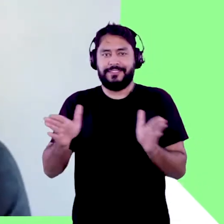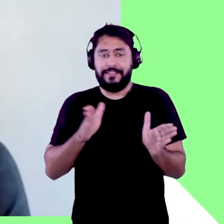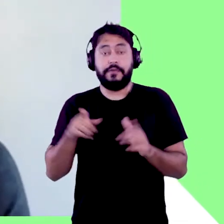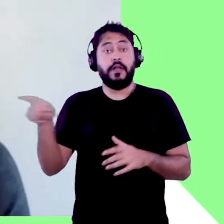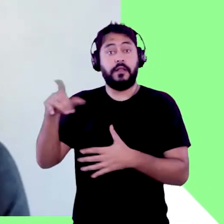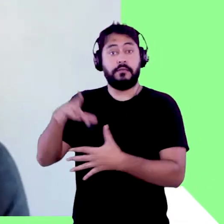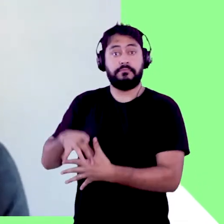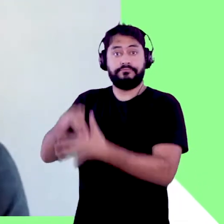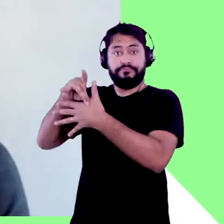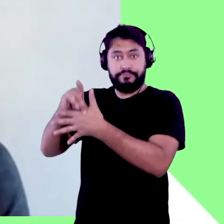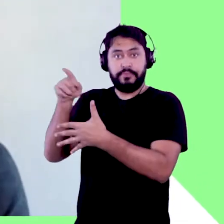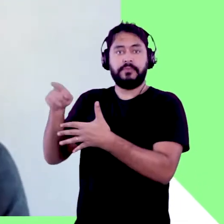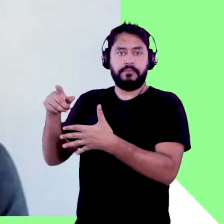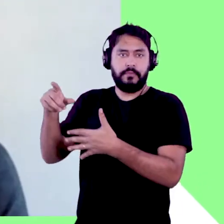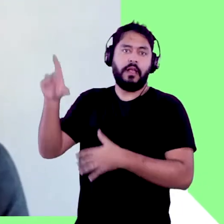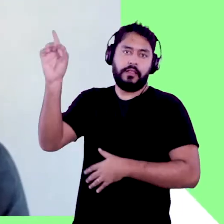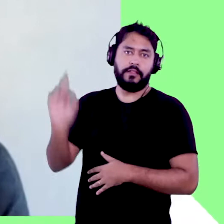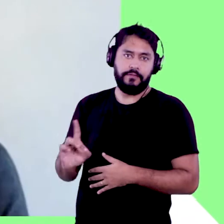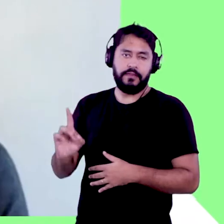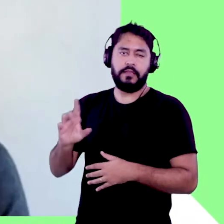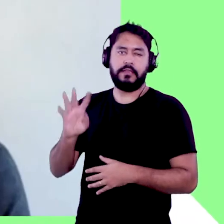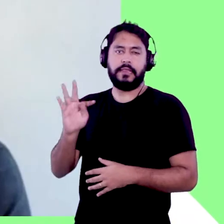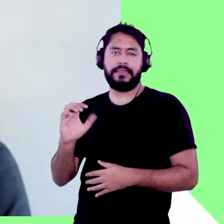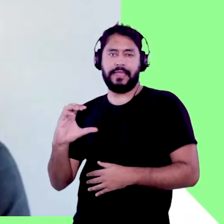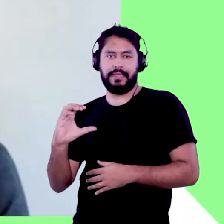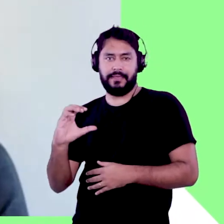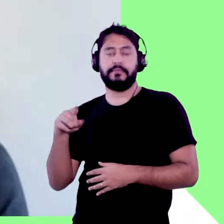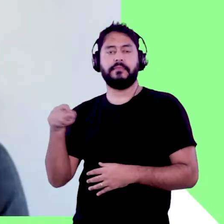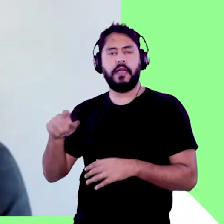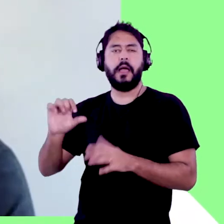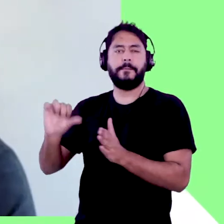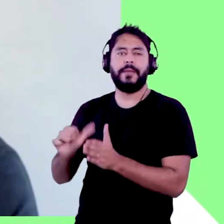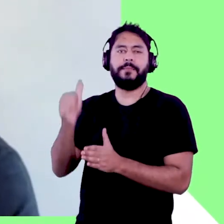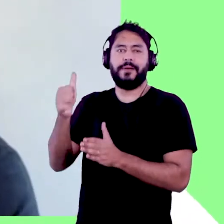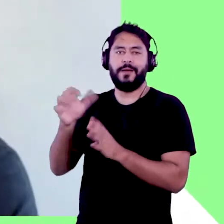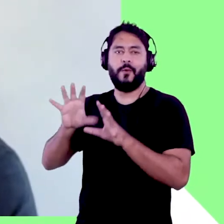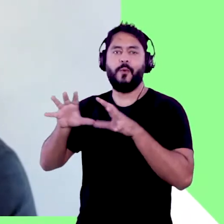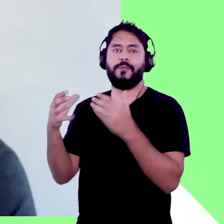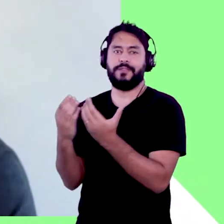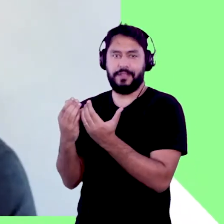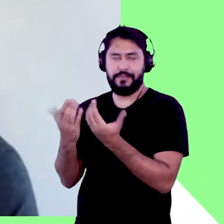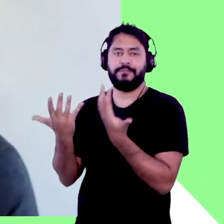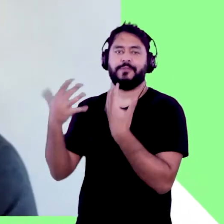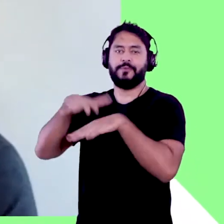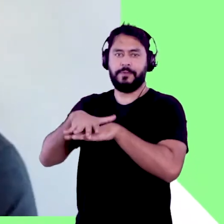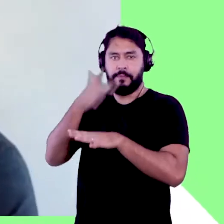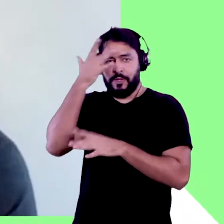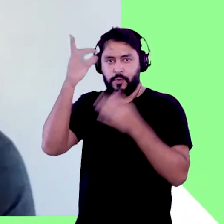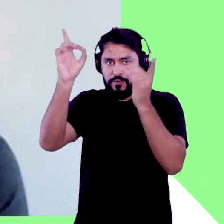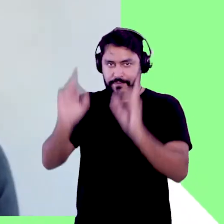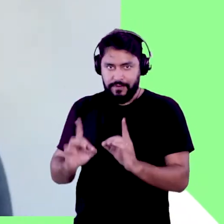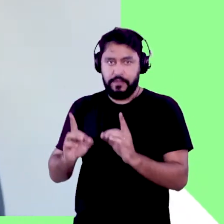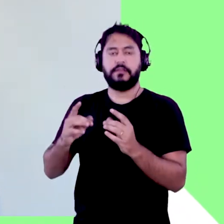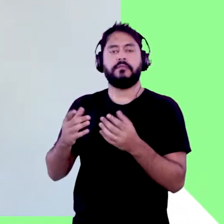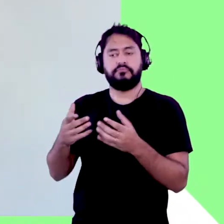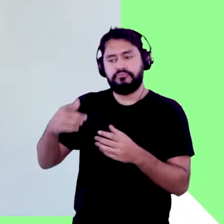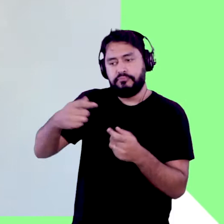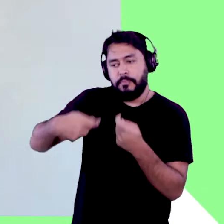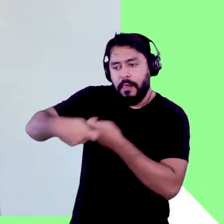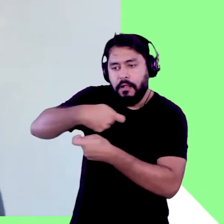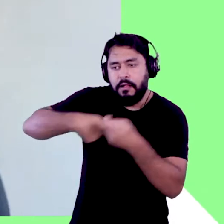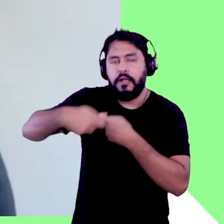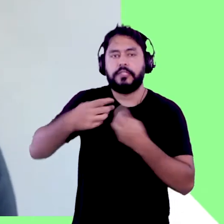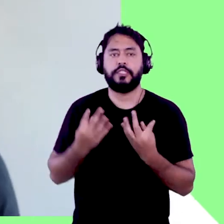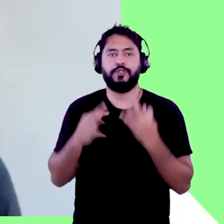líderes da Deficiência Tech, a primeira comunidade de inclusão de pessoas com deficiência no mercado de tecnologia no